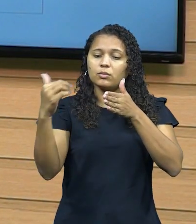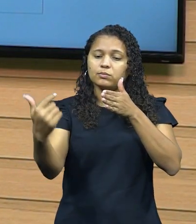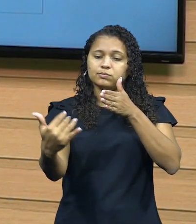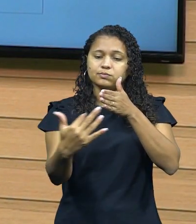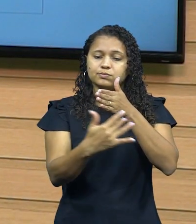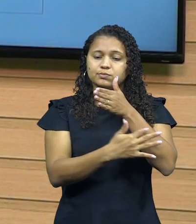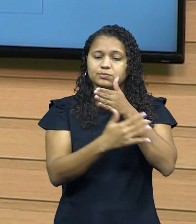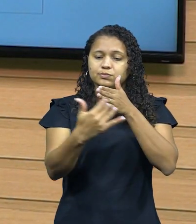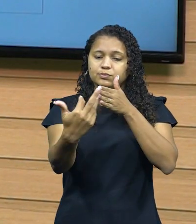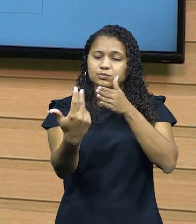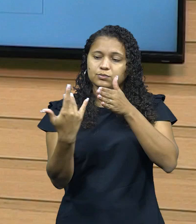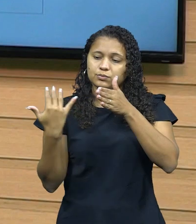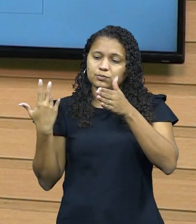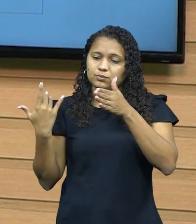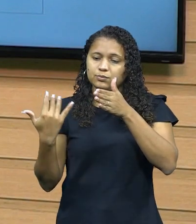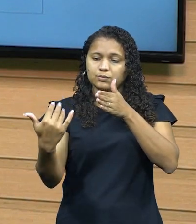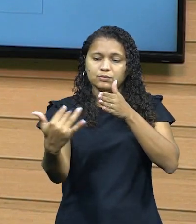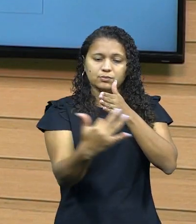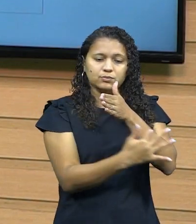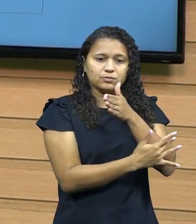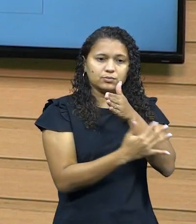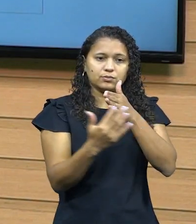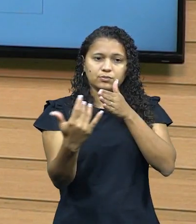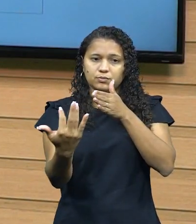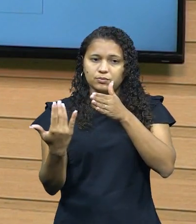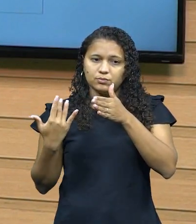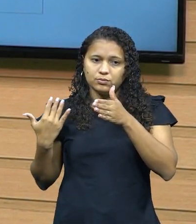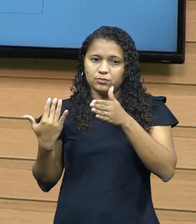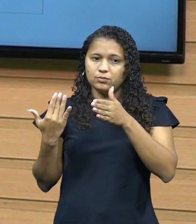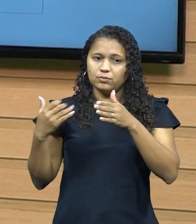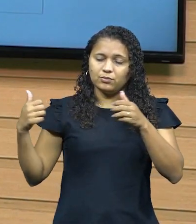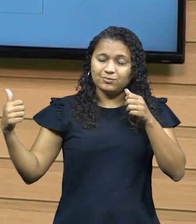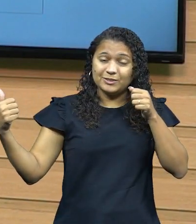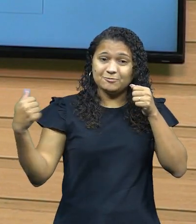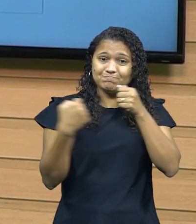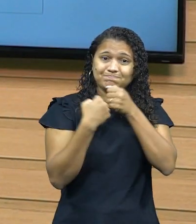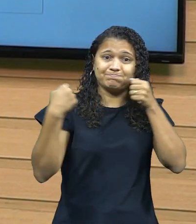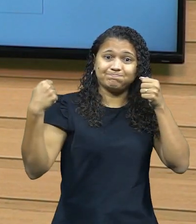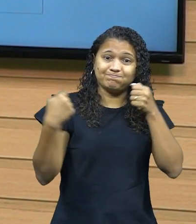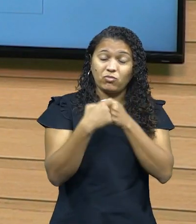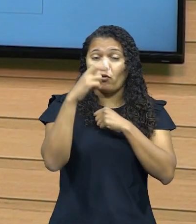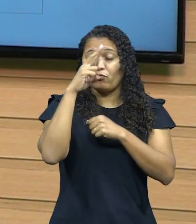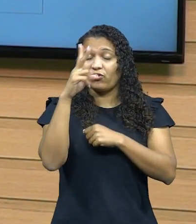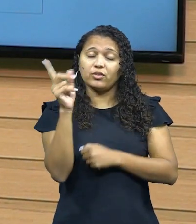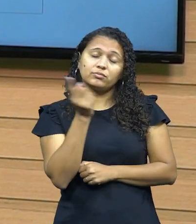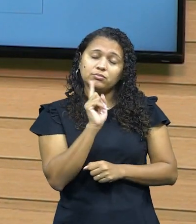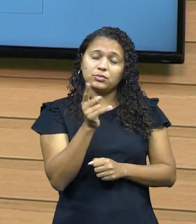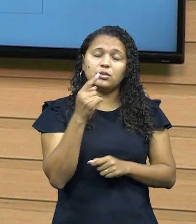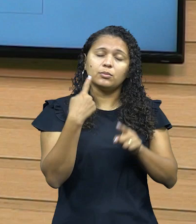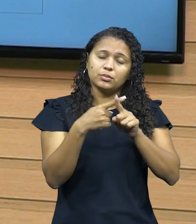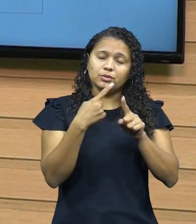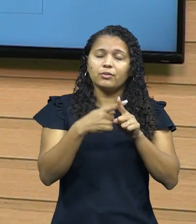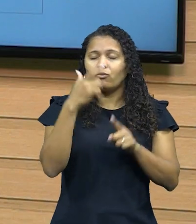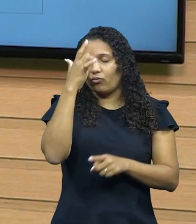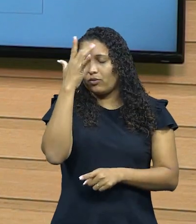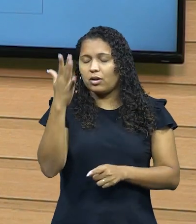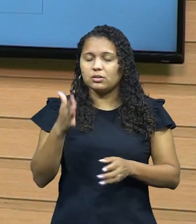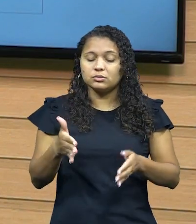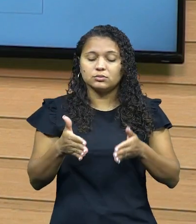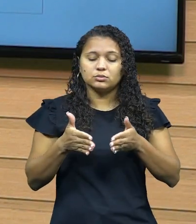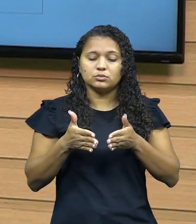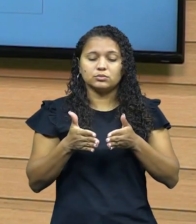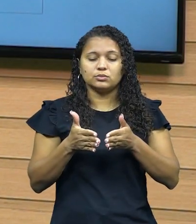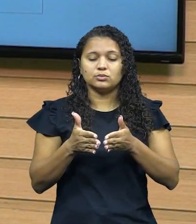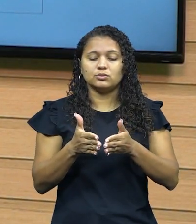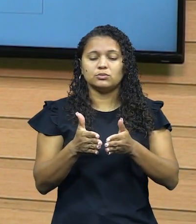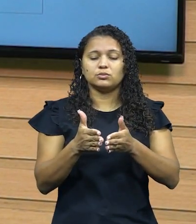ela corte a água, que as ondas elas não façam tanto atrito com essa embarcação, dificultando o